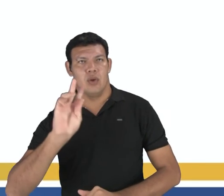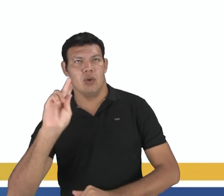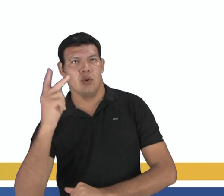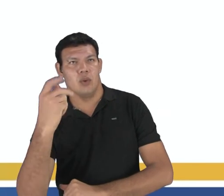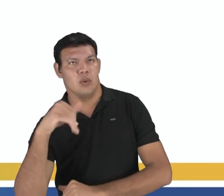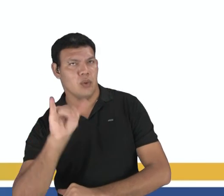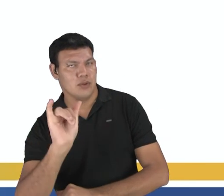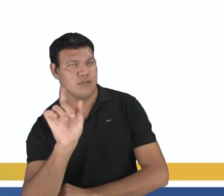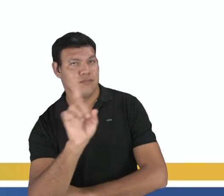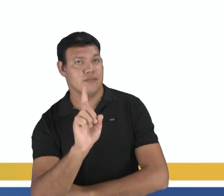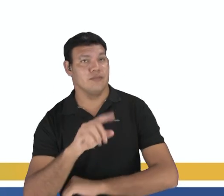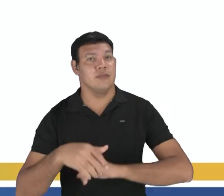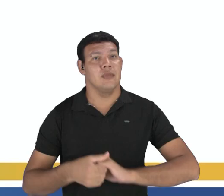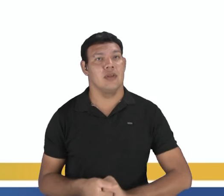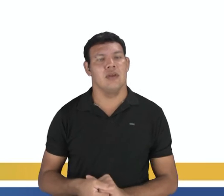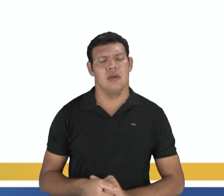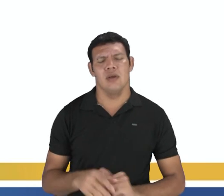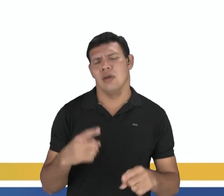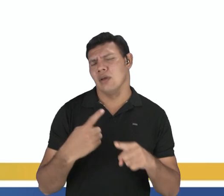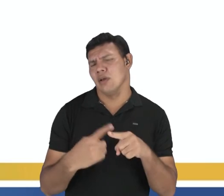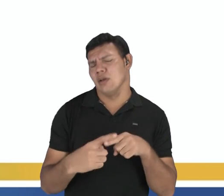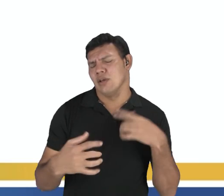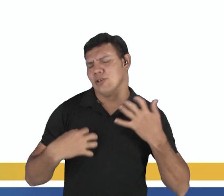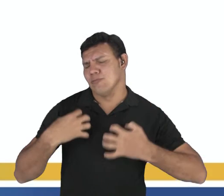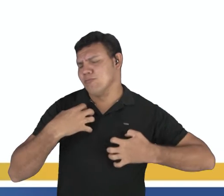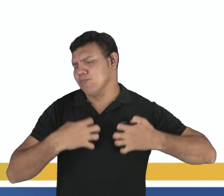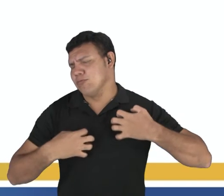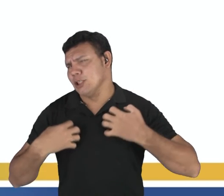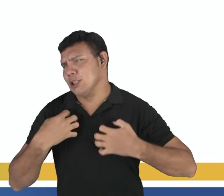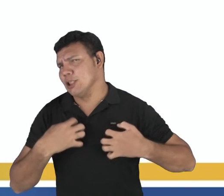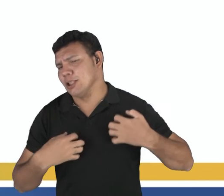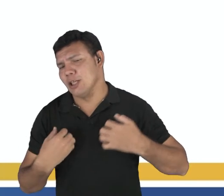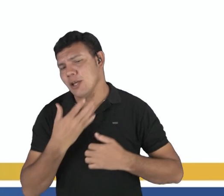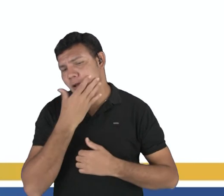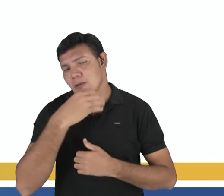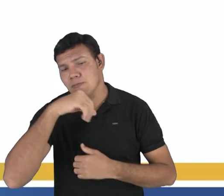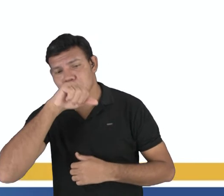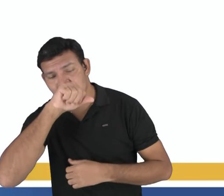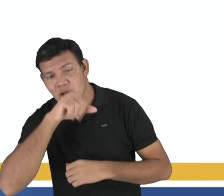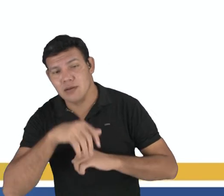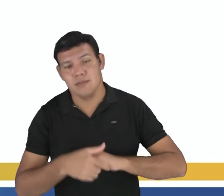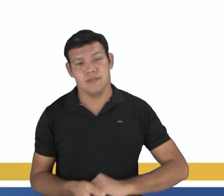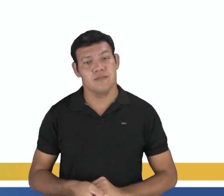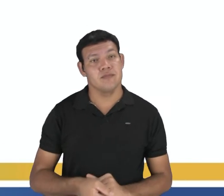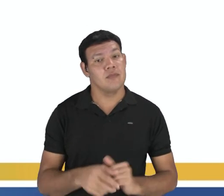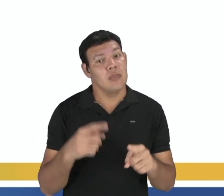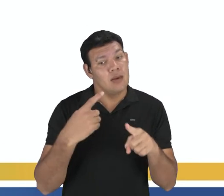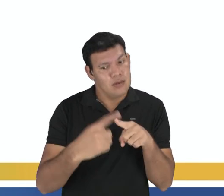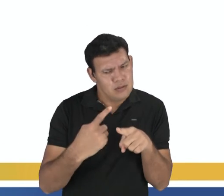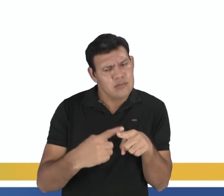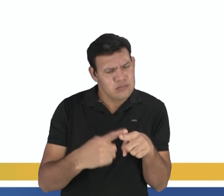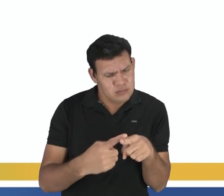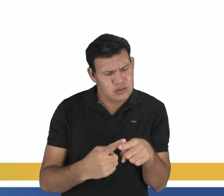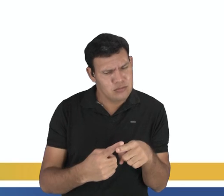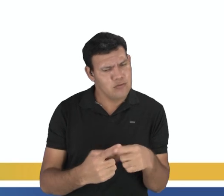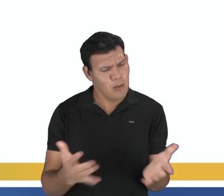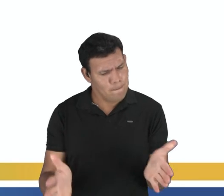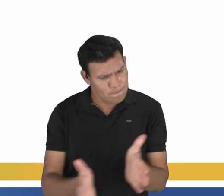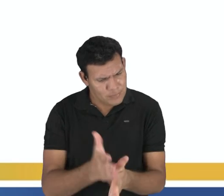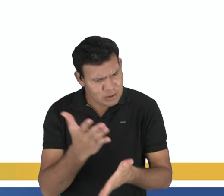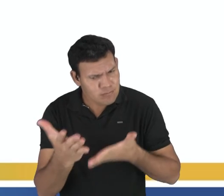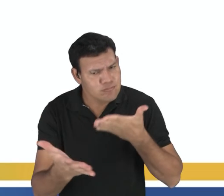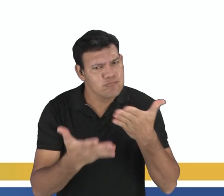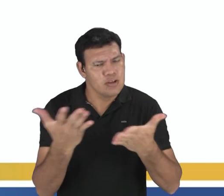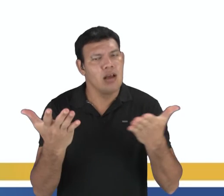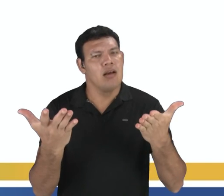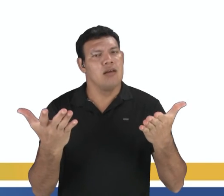porque para pergunta porque fica chateada com as com seu pai porque ela quer fazer mais a vida dela